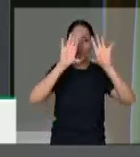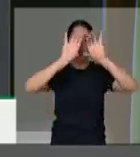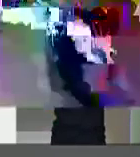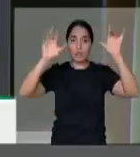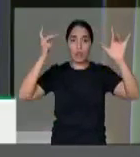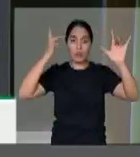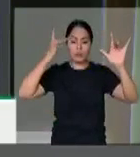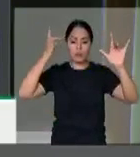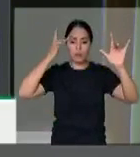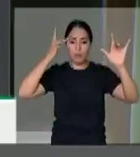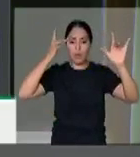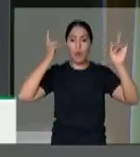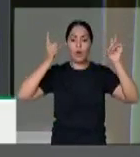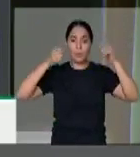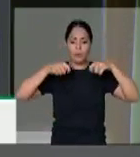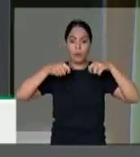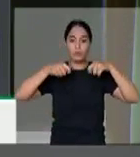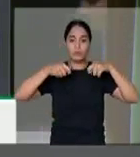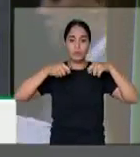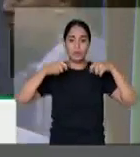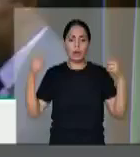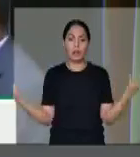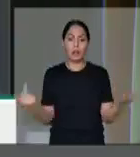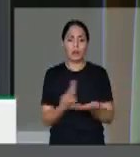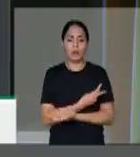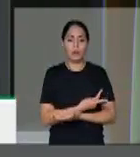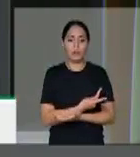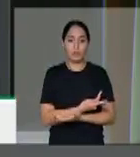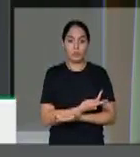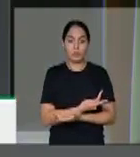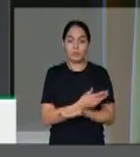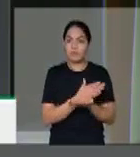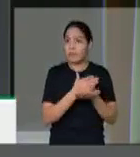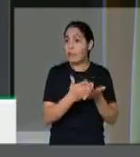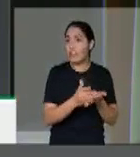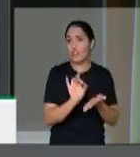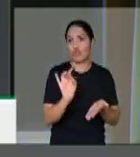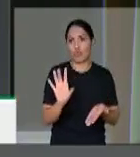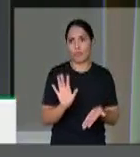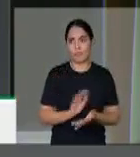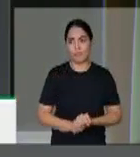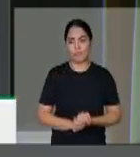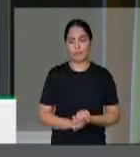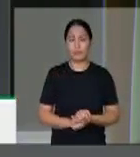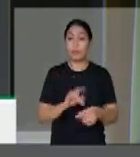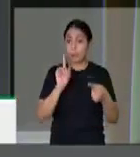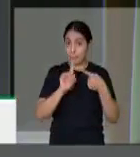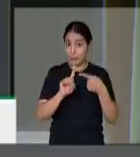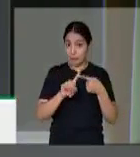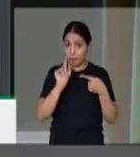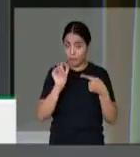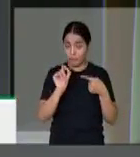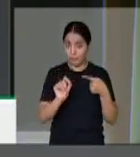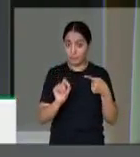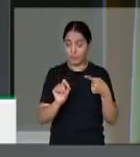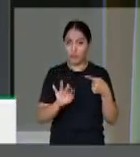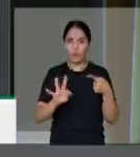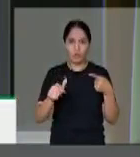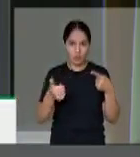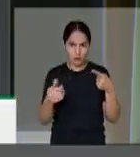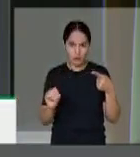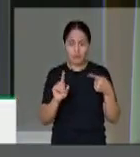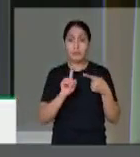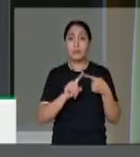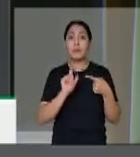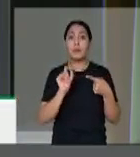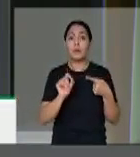de São Paulo pode ter sido apenas o começo. Primeiro motivo: posição de